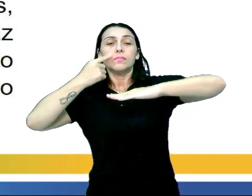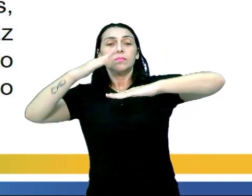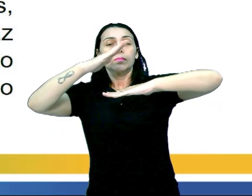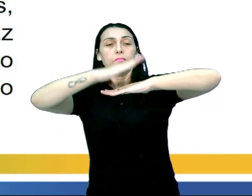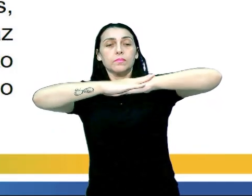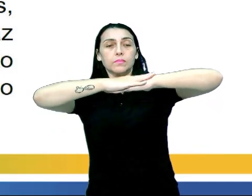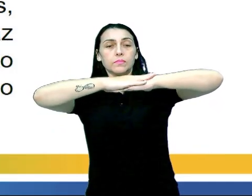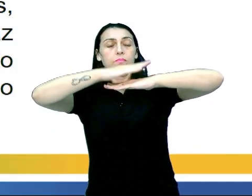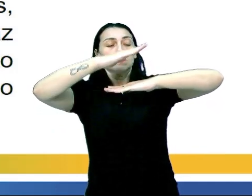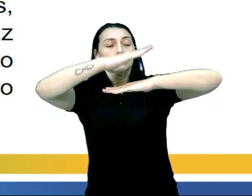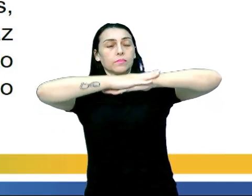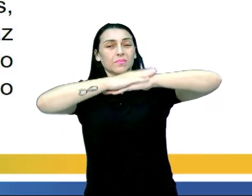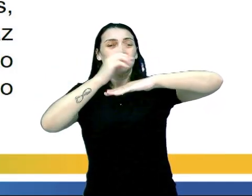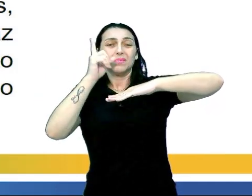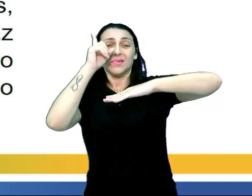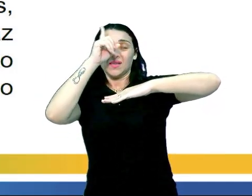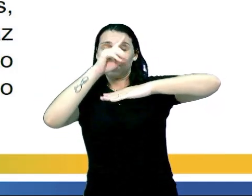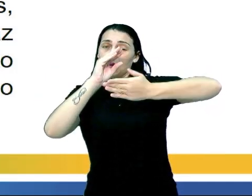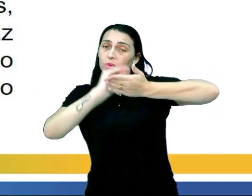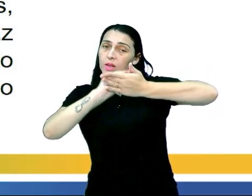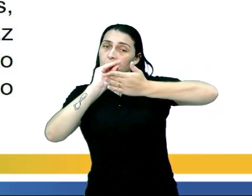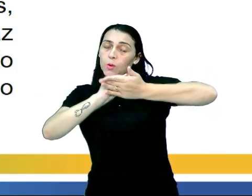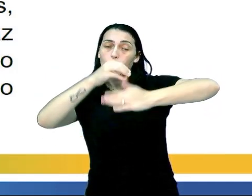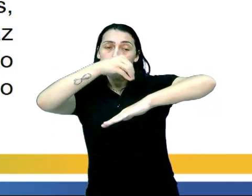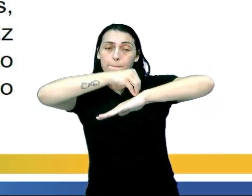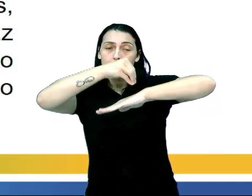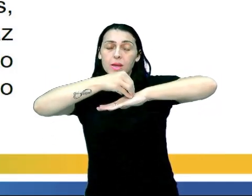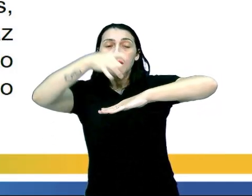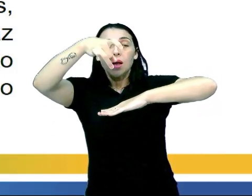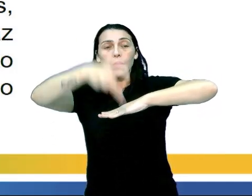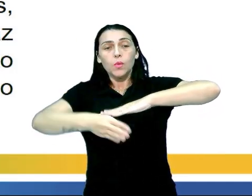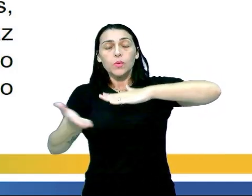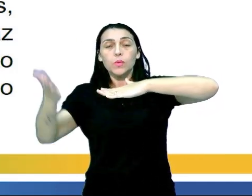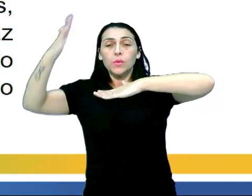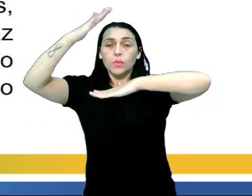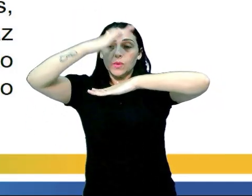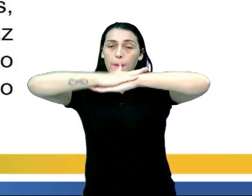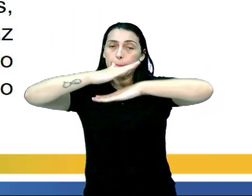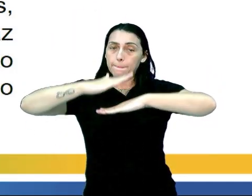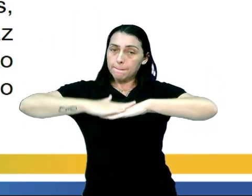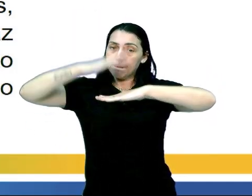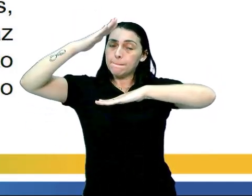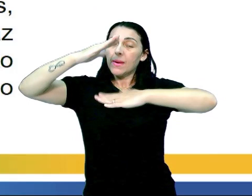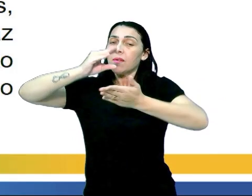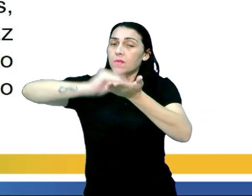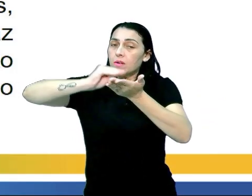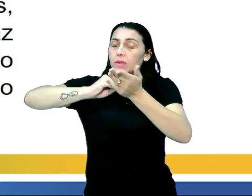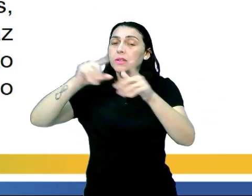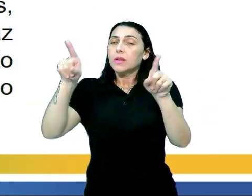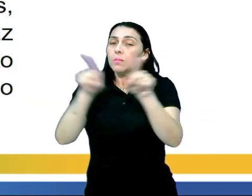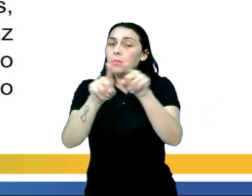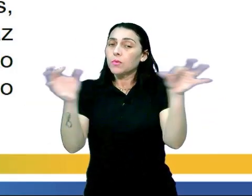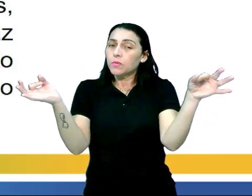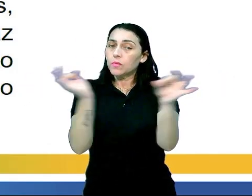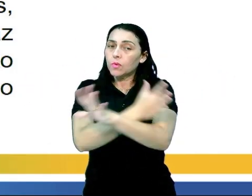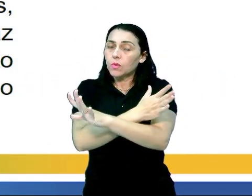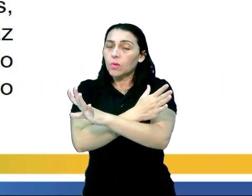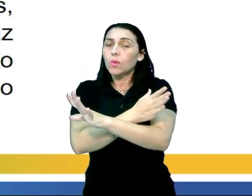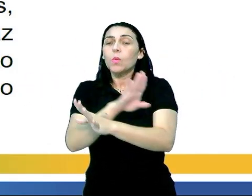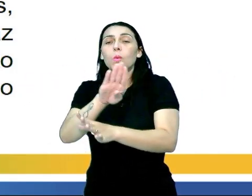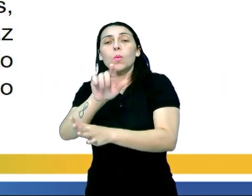etapa está meia incompleta. E aí a última etapa foi colocada e que está mais incompleta ainda e formou